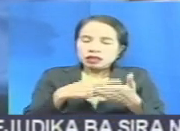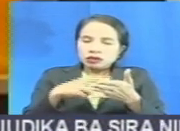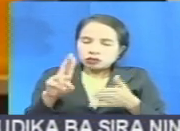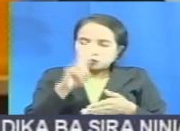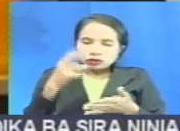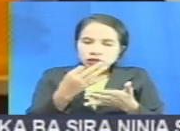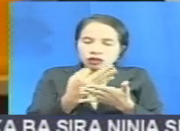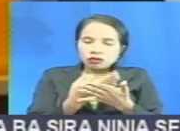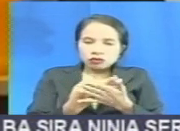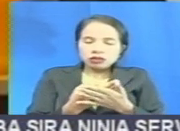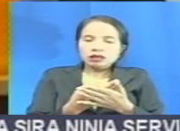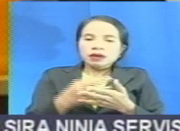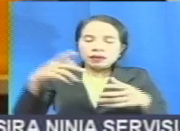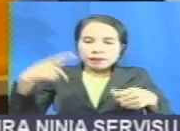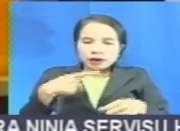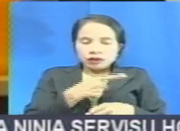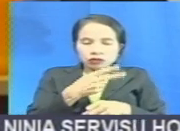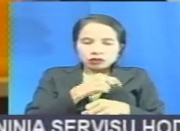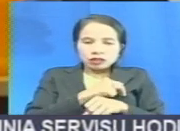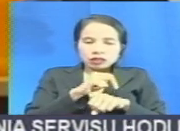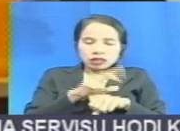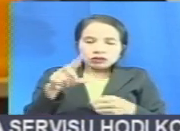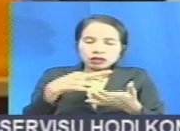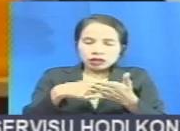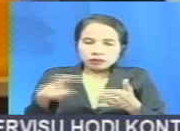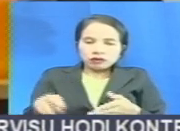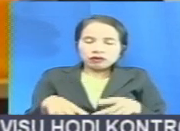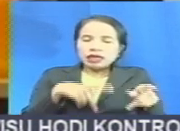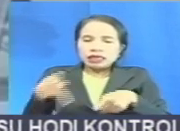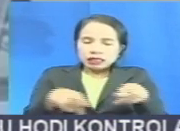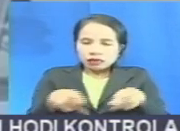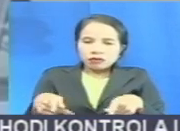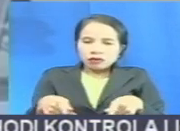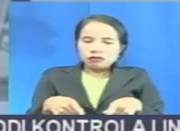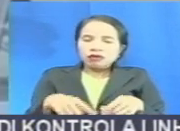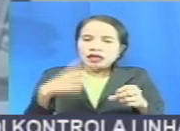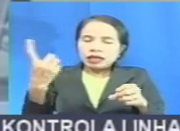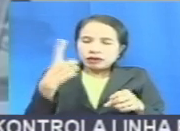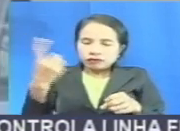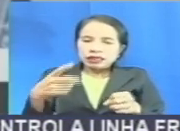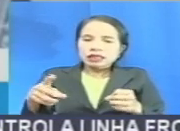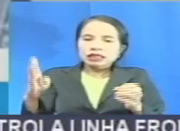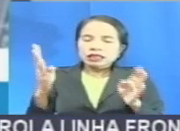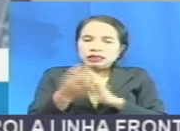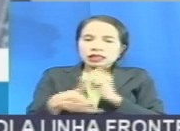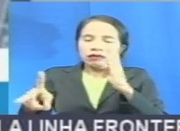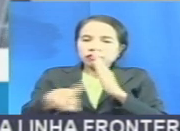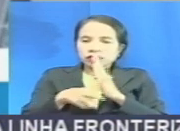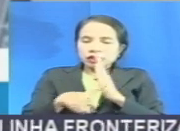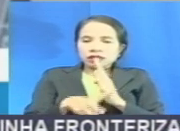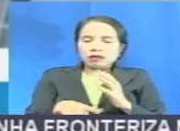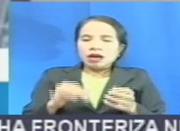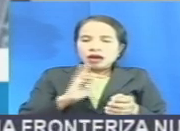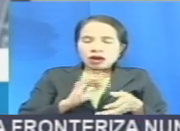no decreta ou na Rússia Presidente República. Então não foi uma ser vítima de na fatia. Não é bem? Não. E diz anunciar para orçamento no